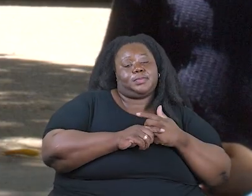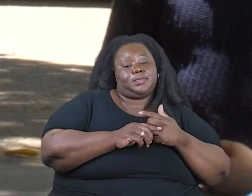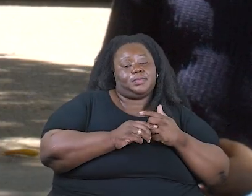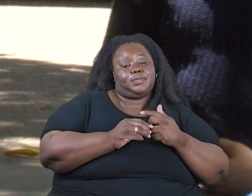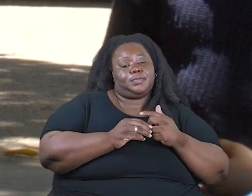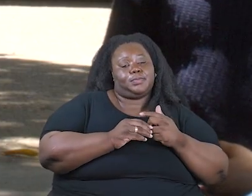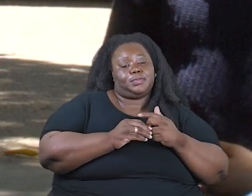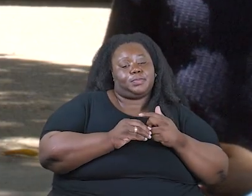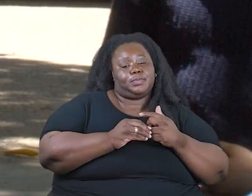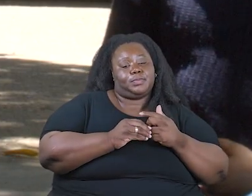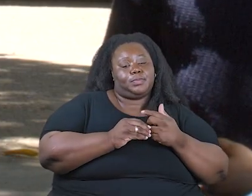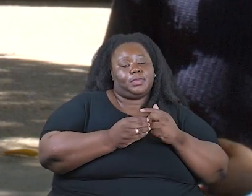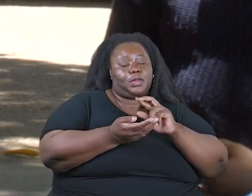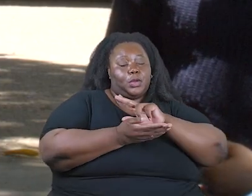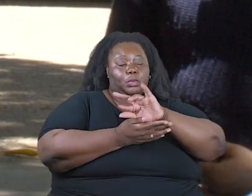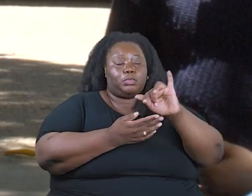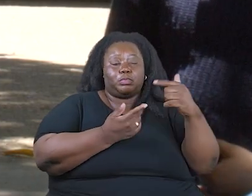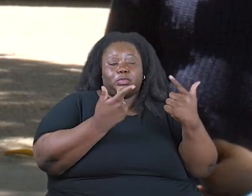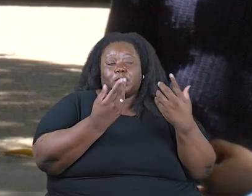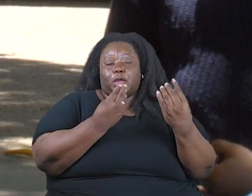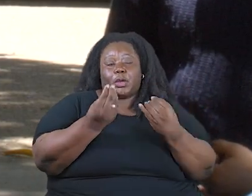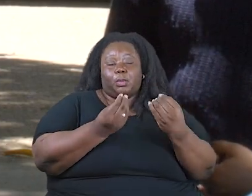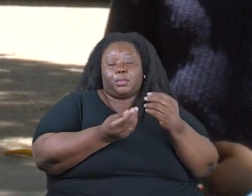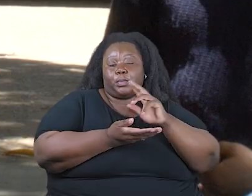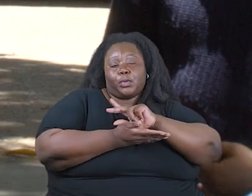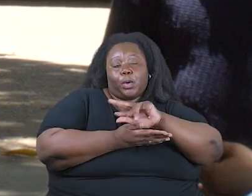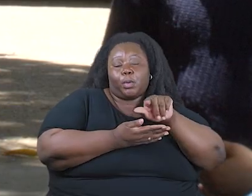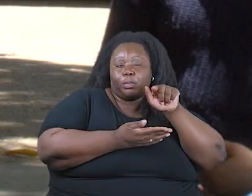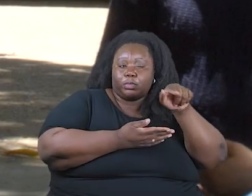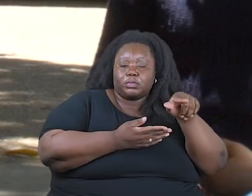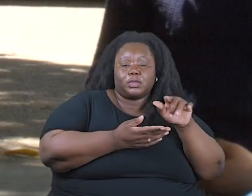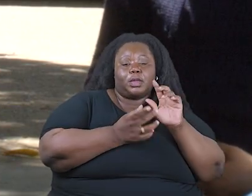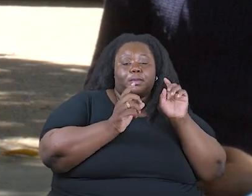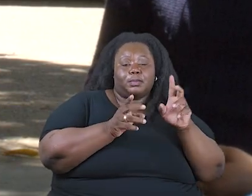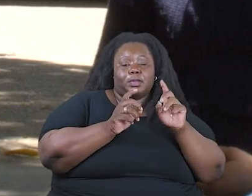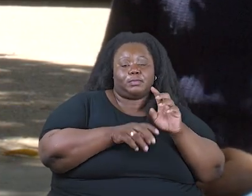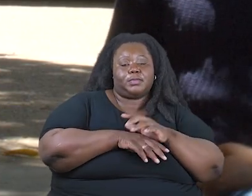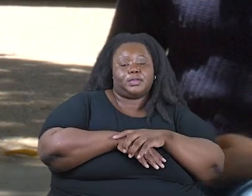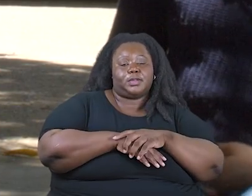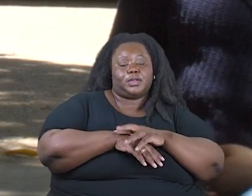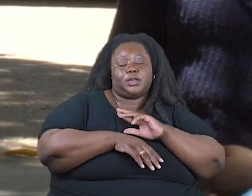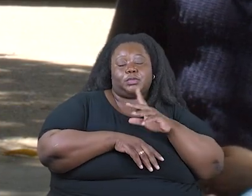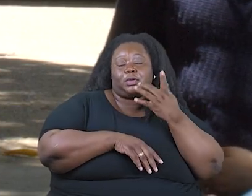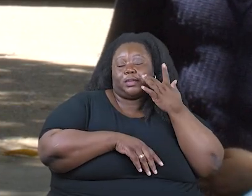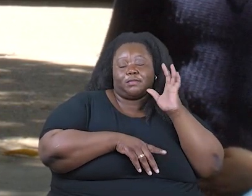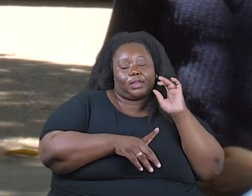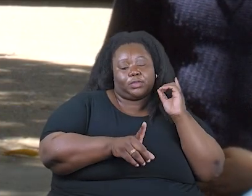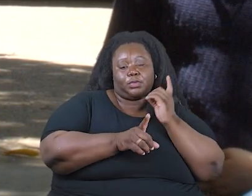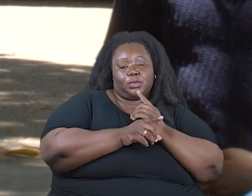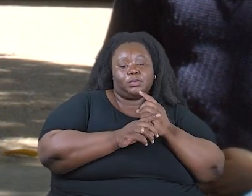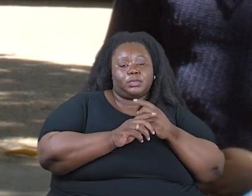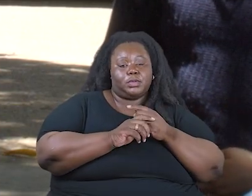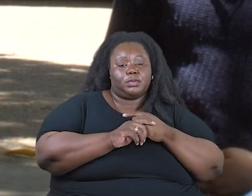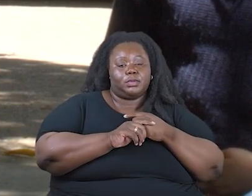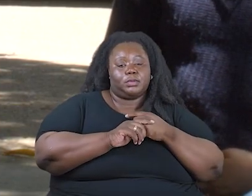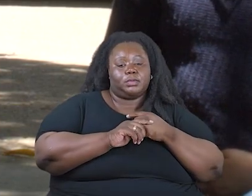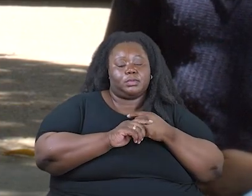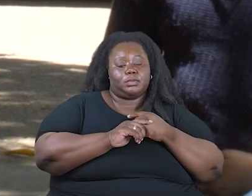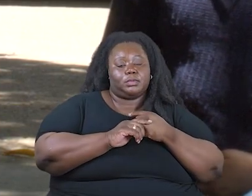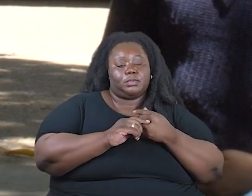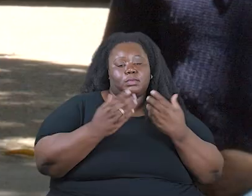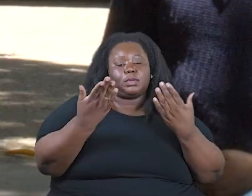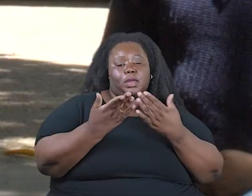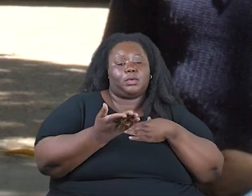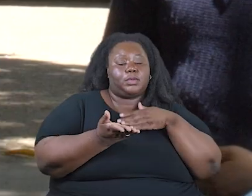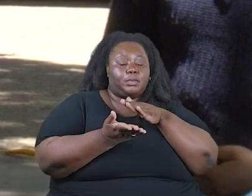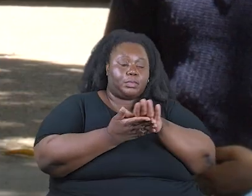coisas. Então, nesse sentido que eu falo que não tem tanto múltiplo para vender, não é tão fácil encontrar múltiplo, né?